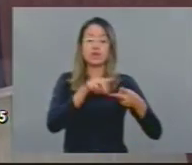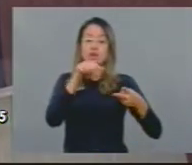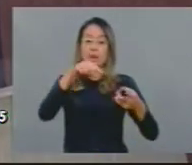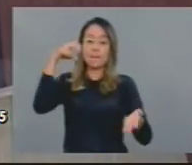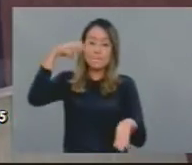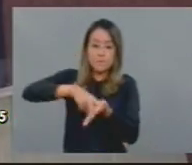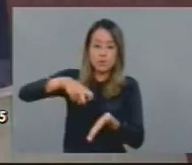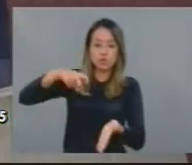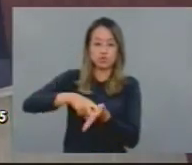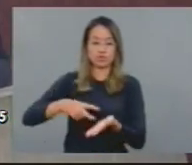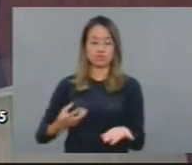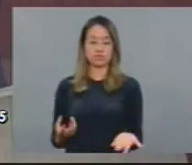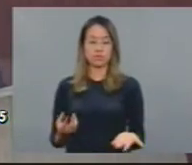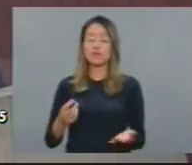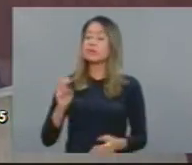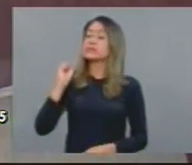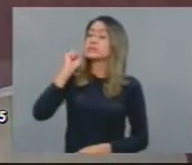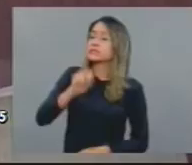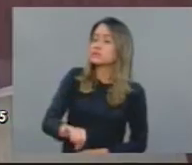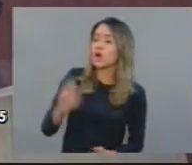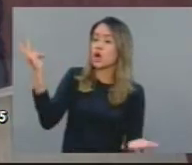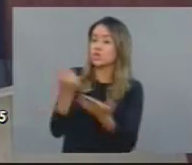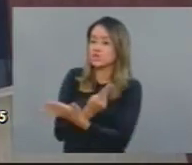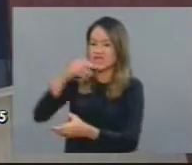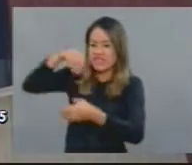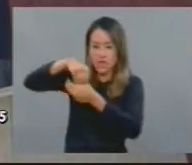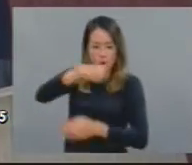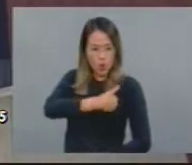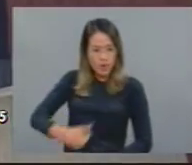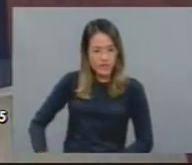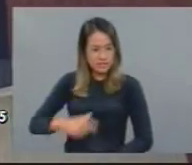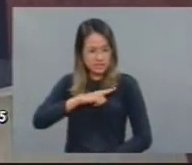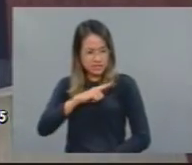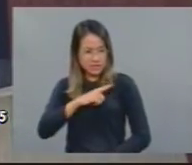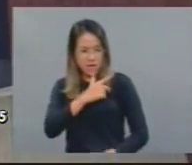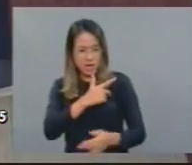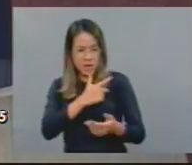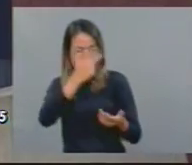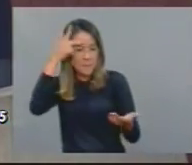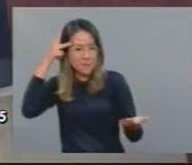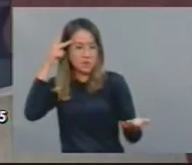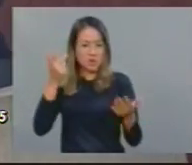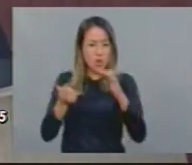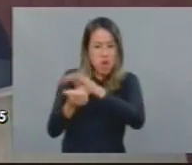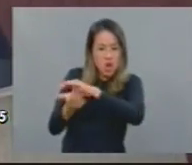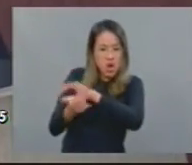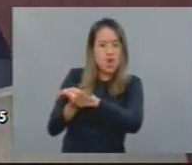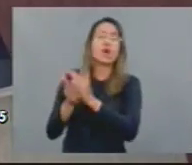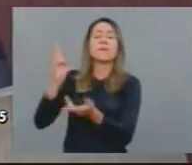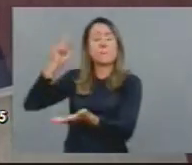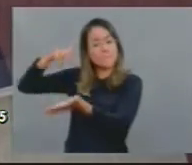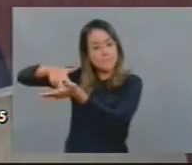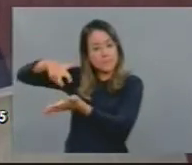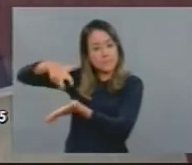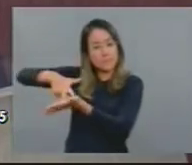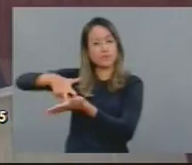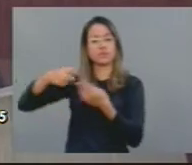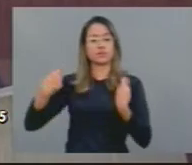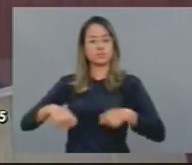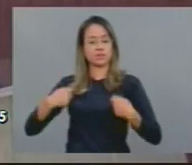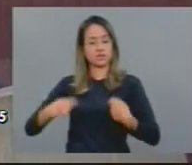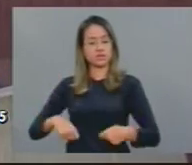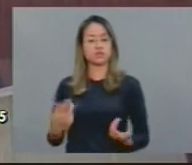O juiz foi obrigado a baixar portarias eu vou lá em cima, já. Suspendendo